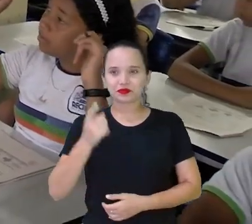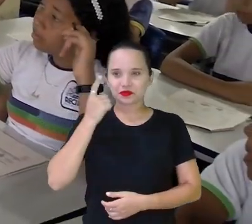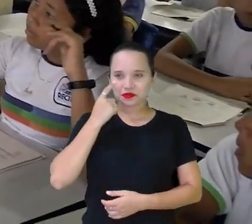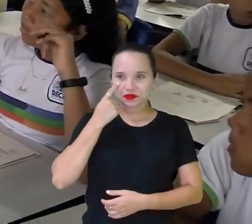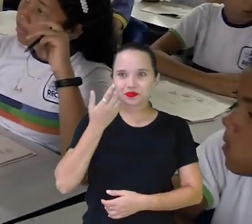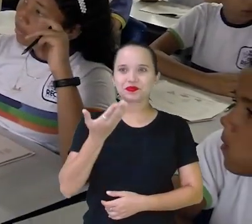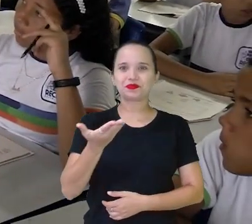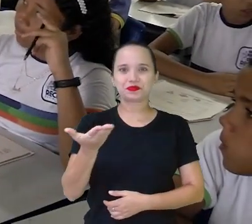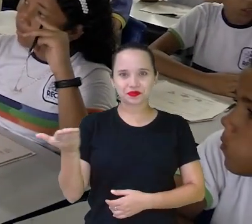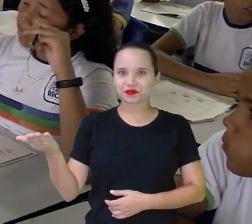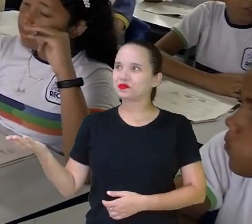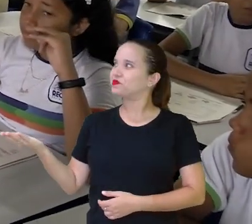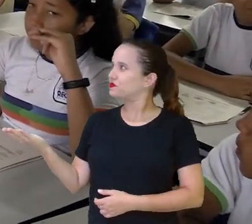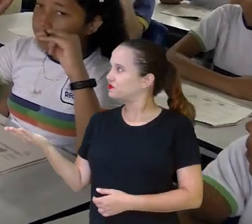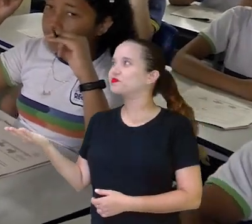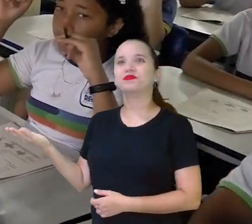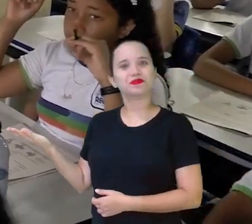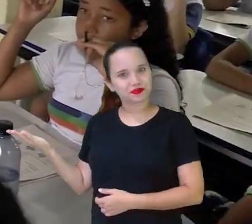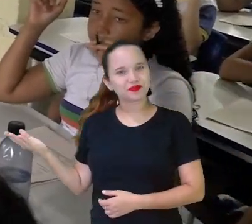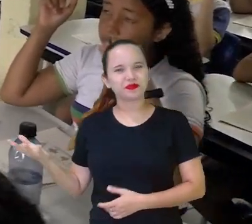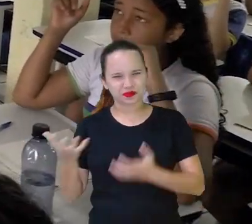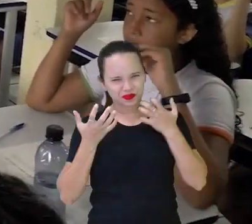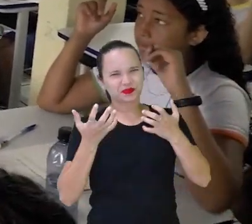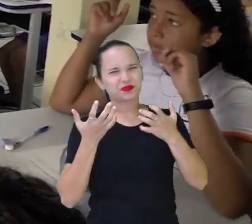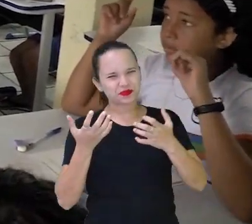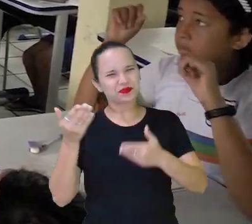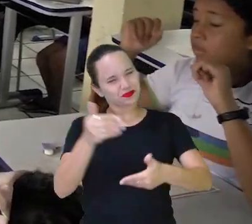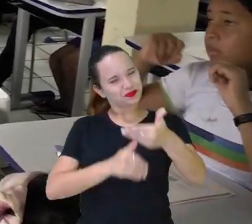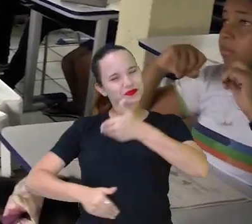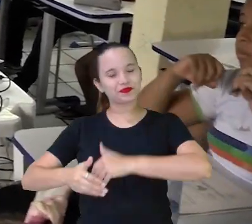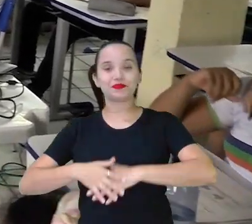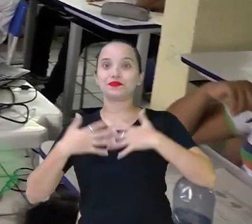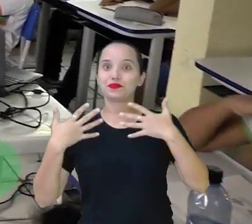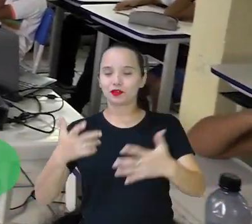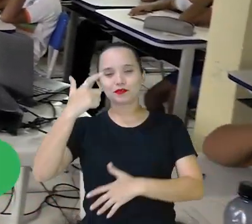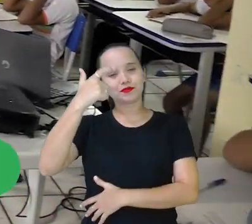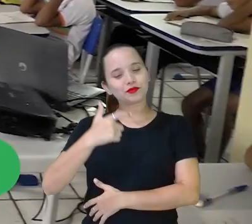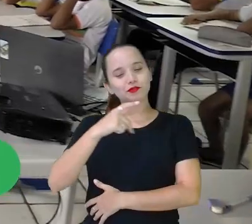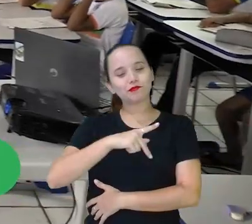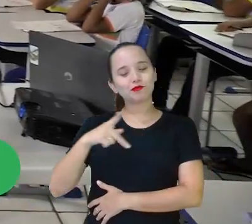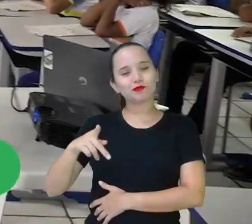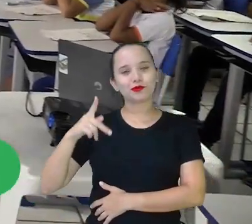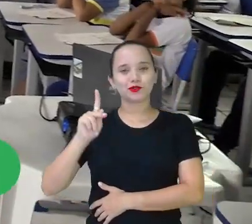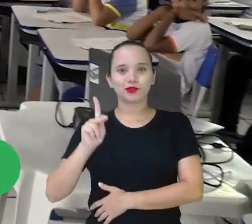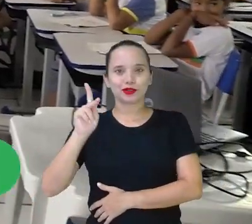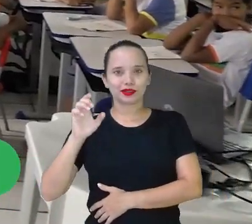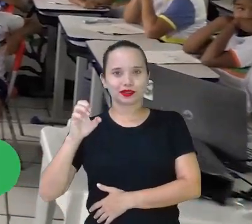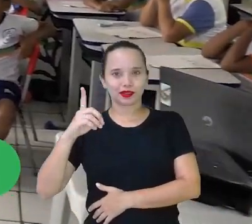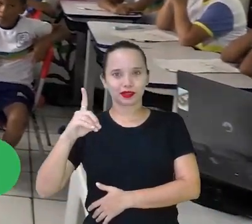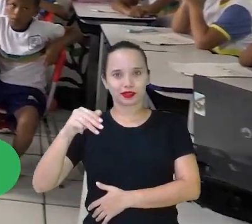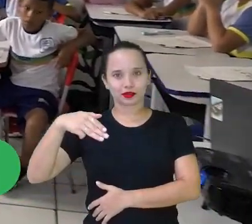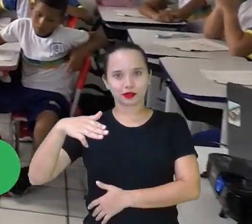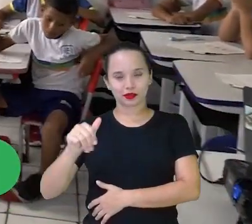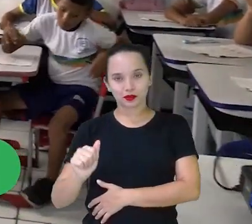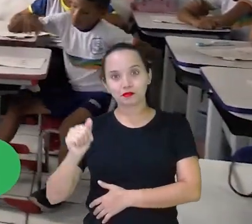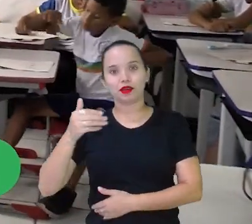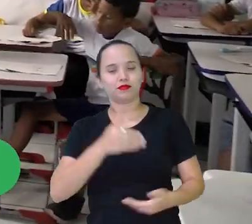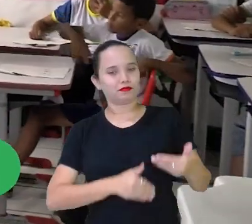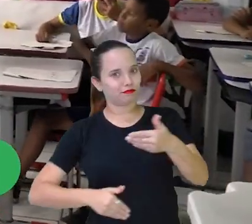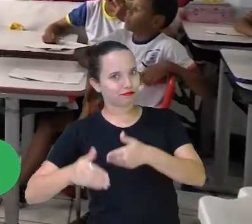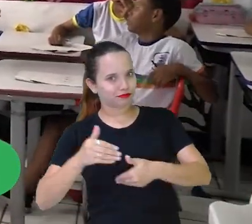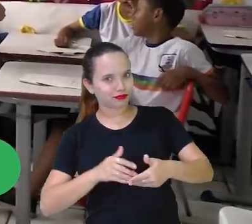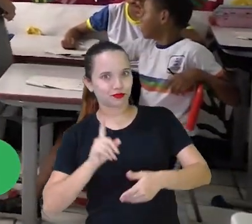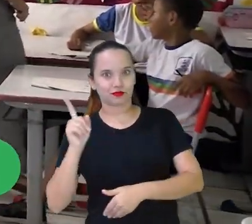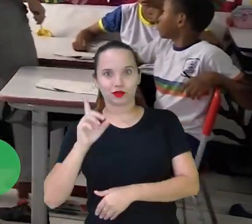Olha como estão dispostos. Então vamos lá. Eu sou a professora Kedma Santos e faço parte da EMAD, eu dou aula